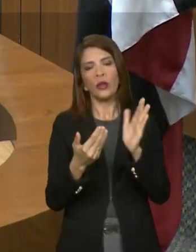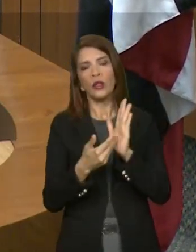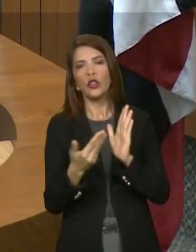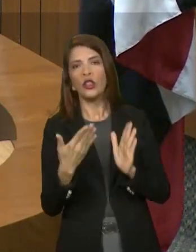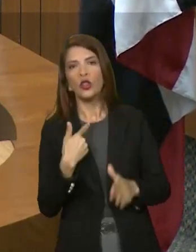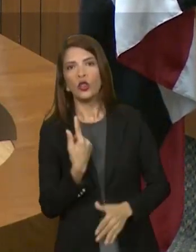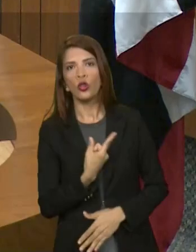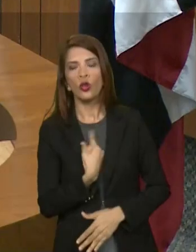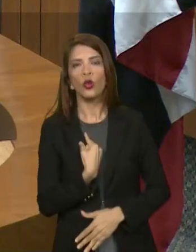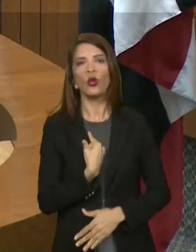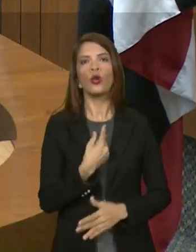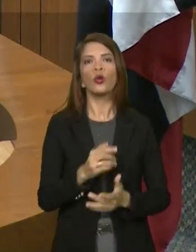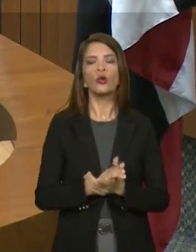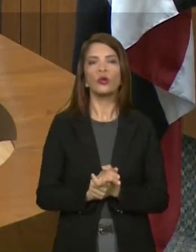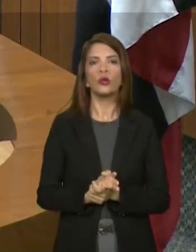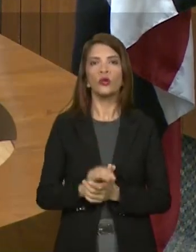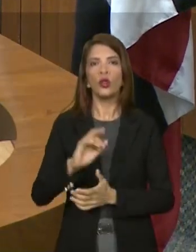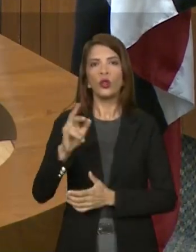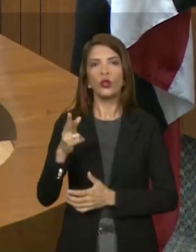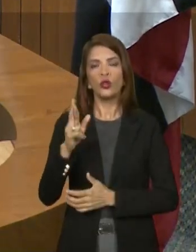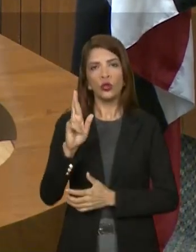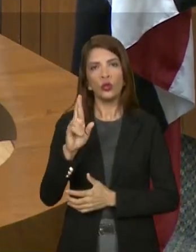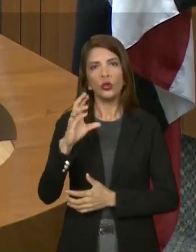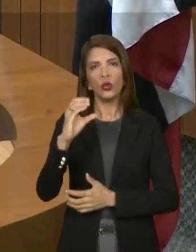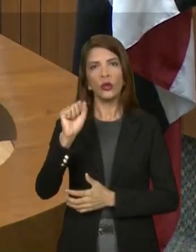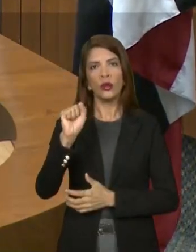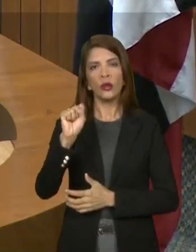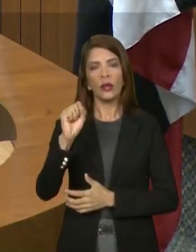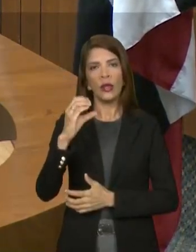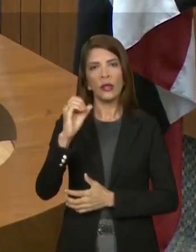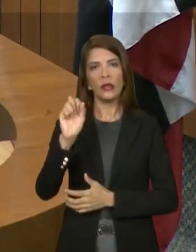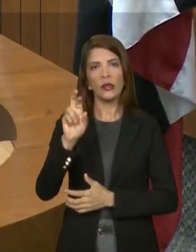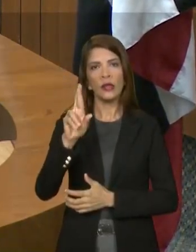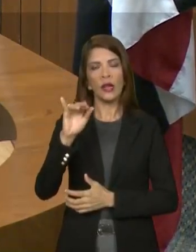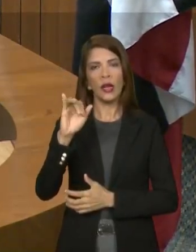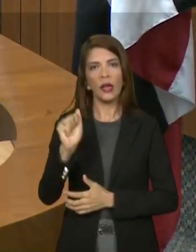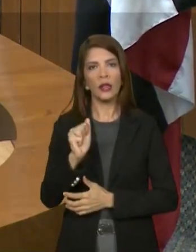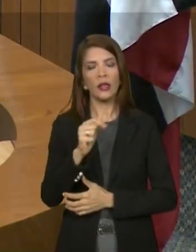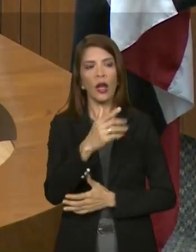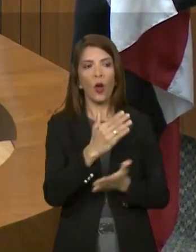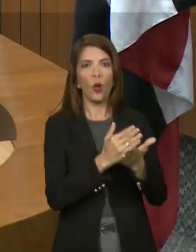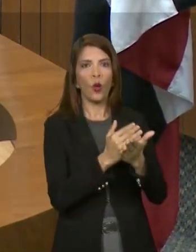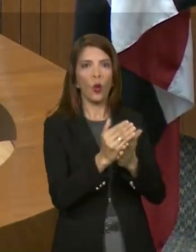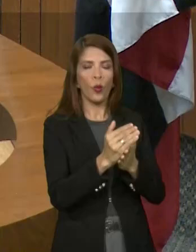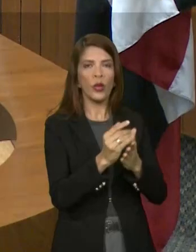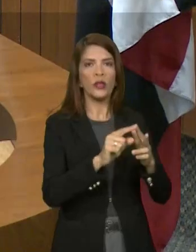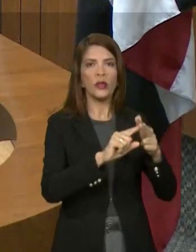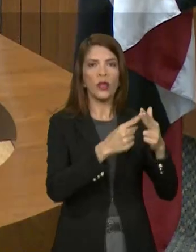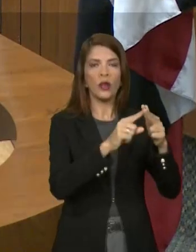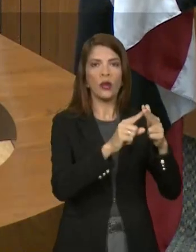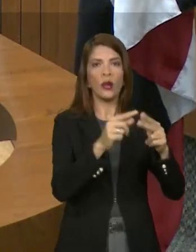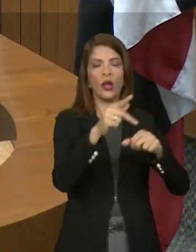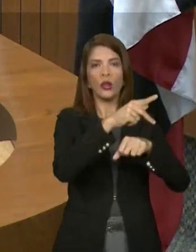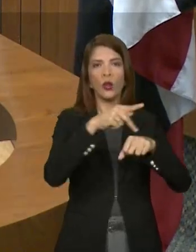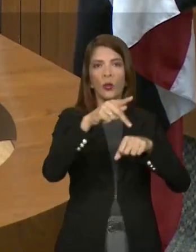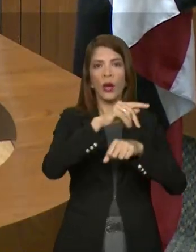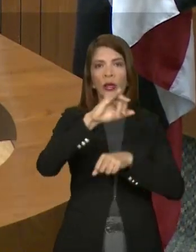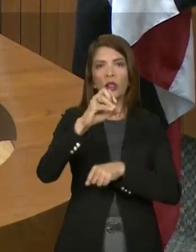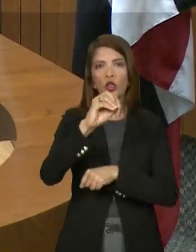Cascaria, o início de uma obra tão sonhada que era a revitalização do Parque João do